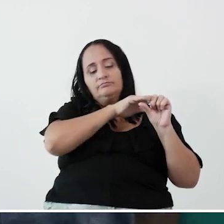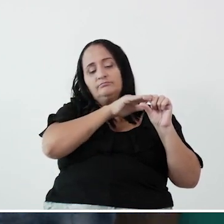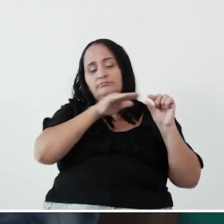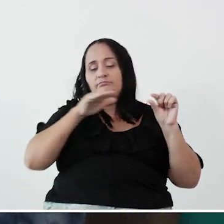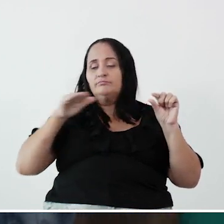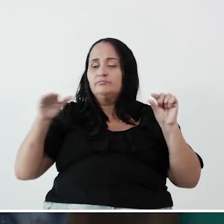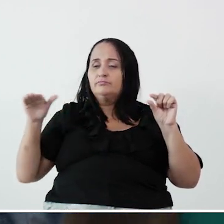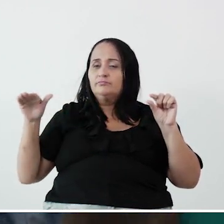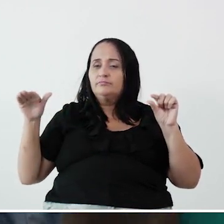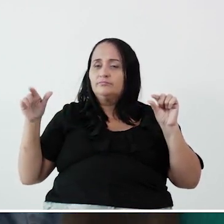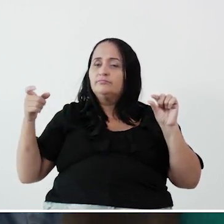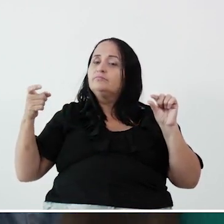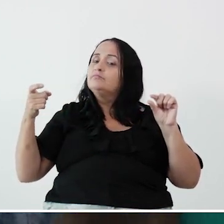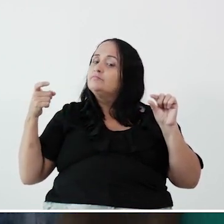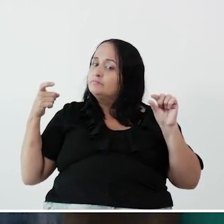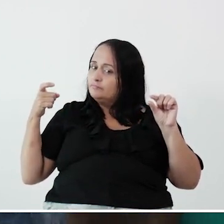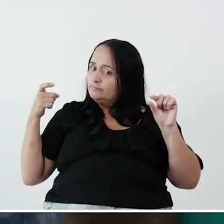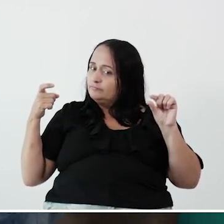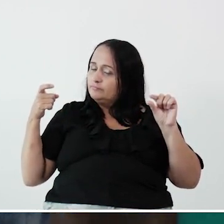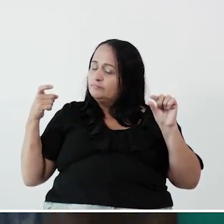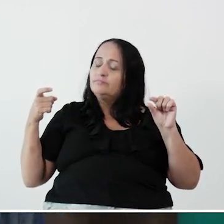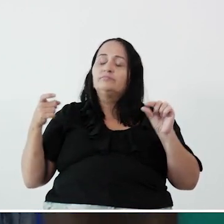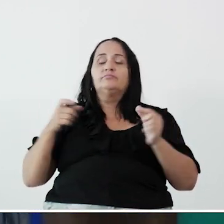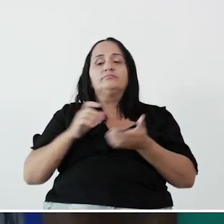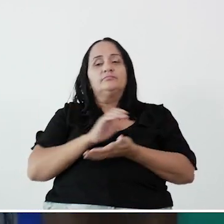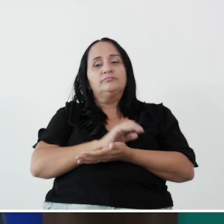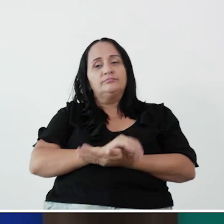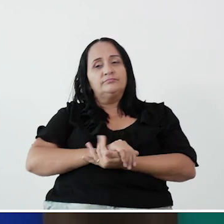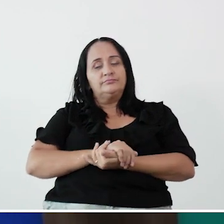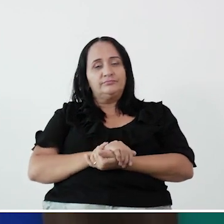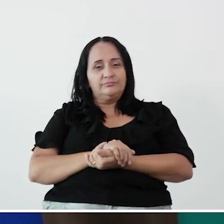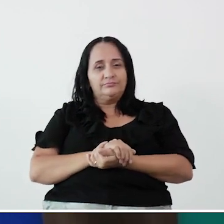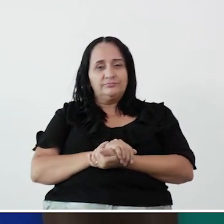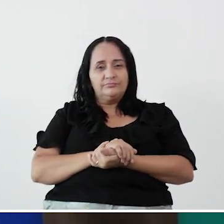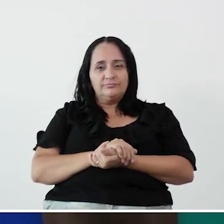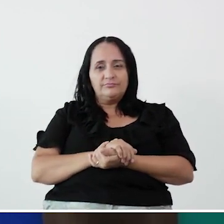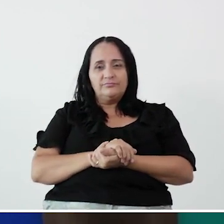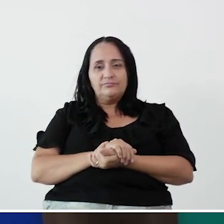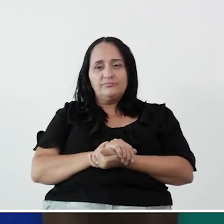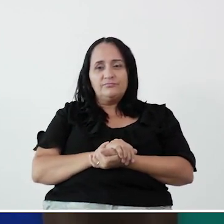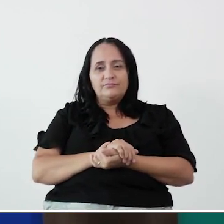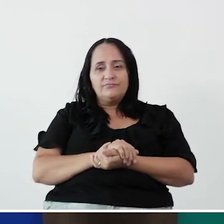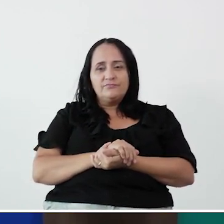x e na próxima reta onde vamos marcar os valores de y.